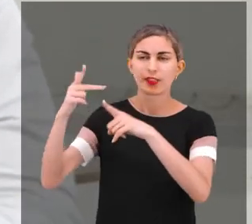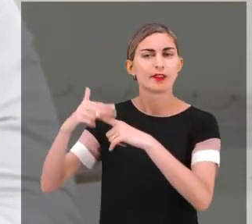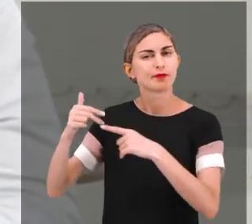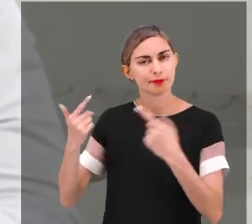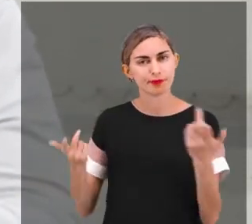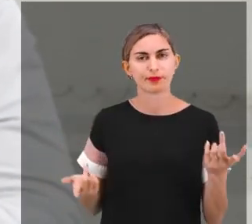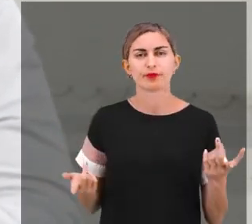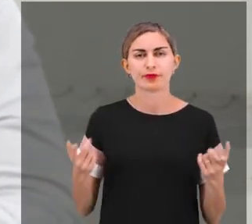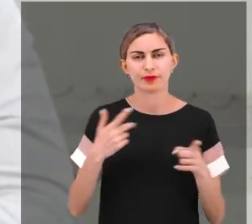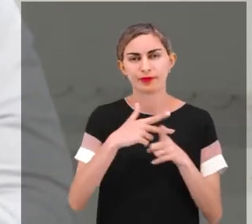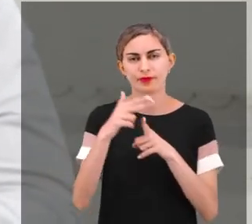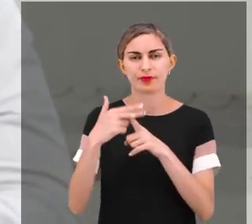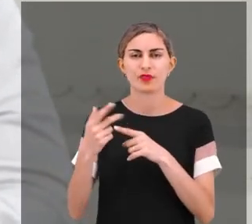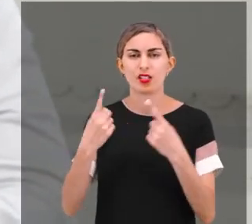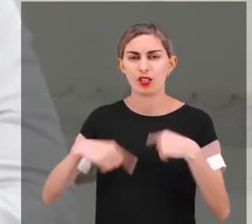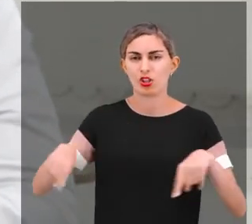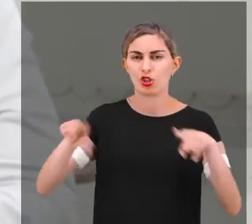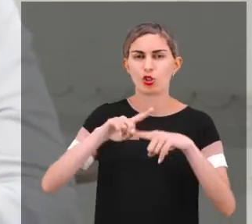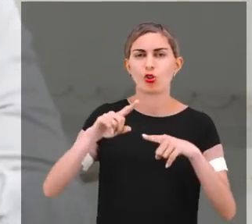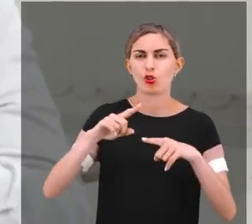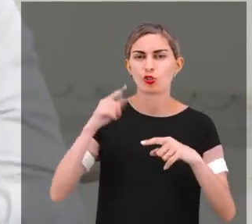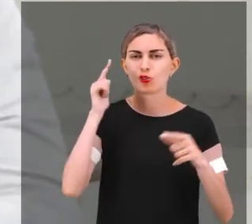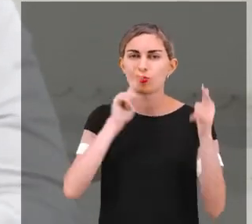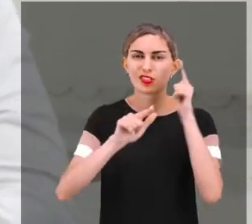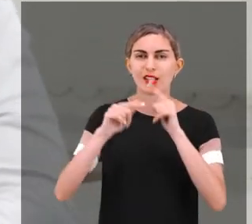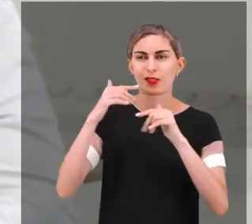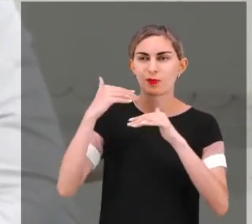vençamos, né? Para que nós os